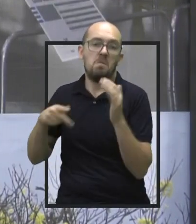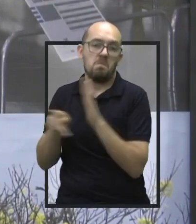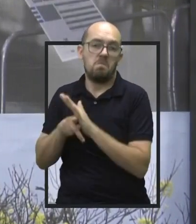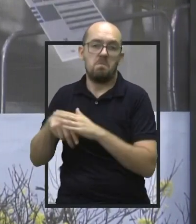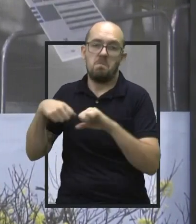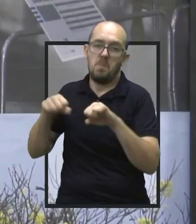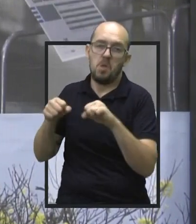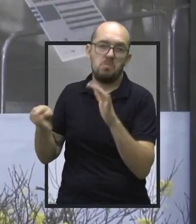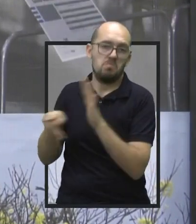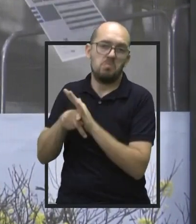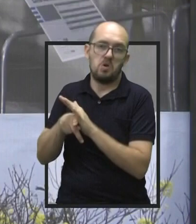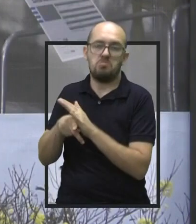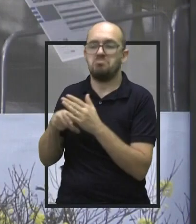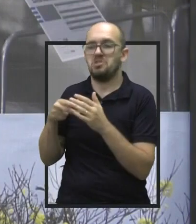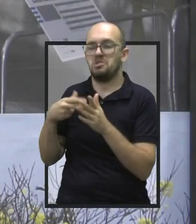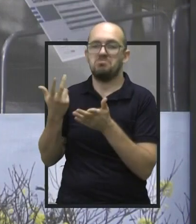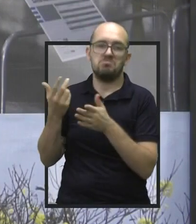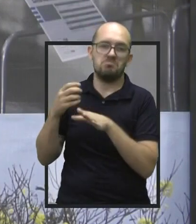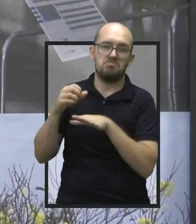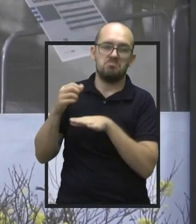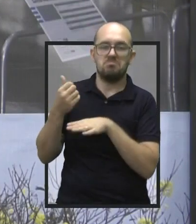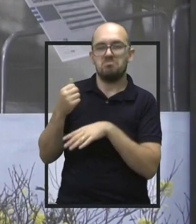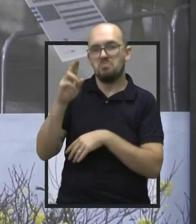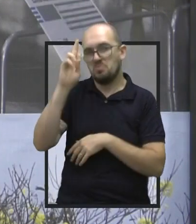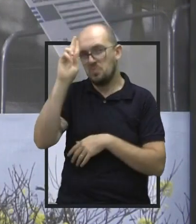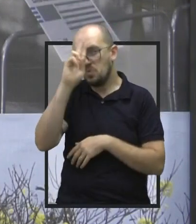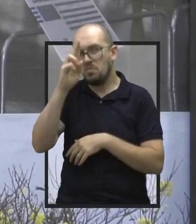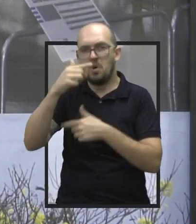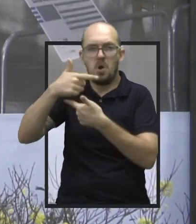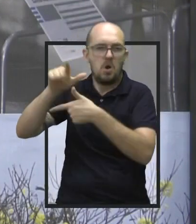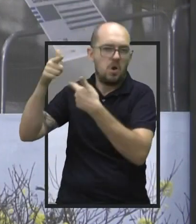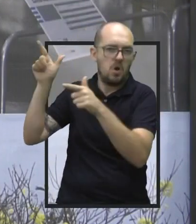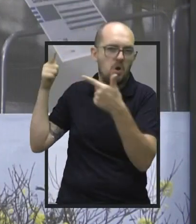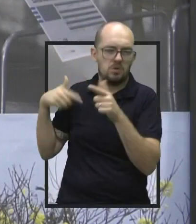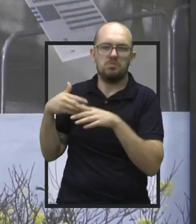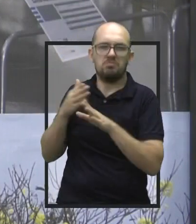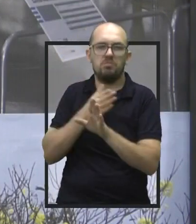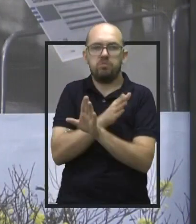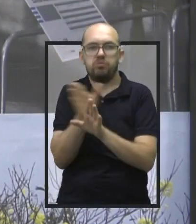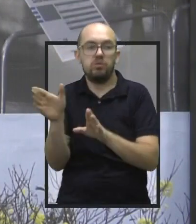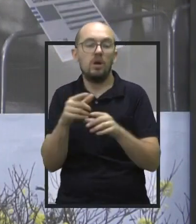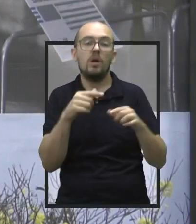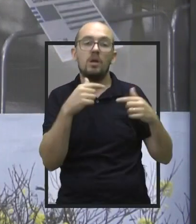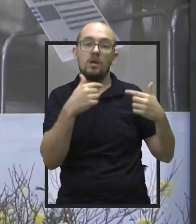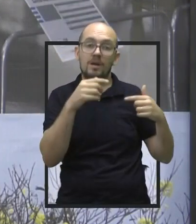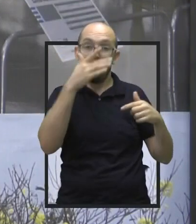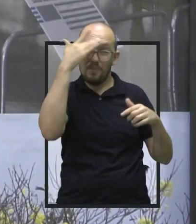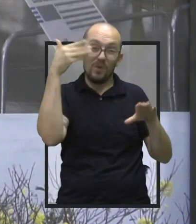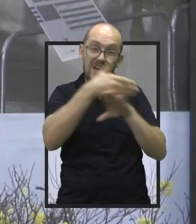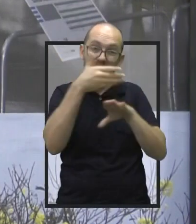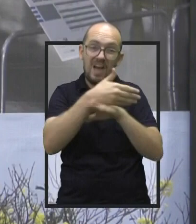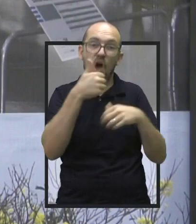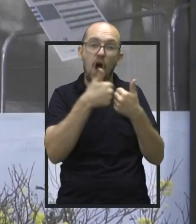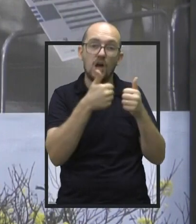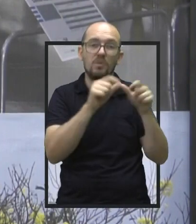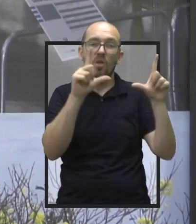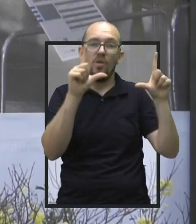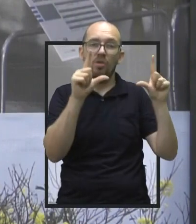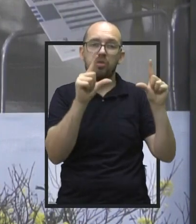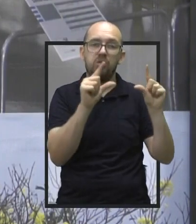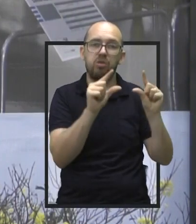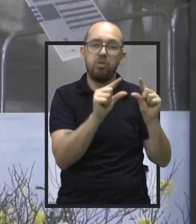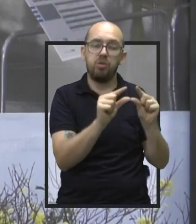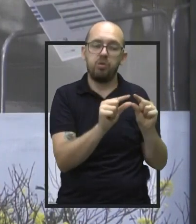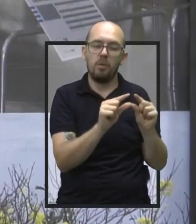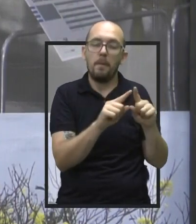tem outros meios de transporte. Mas, mesmo que diminuiu o usuário, eu acho